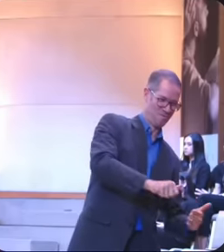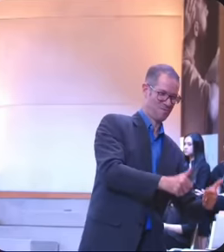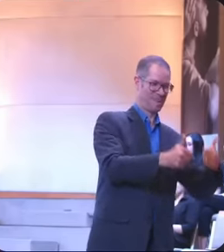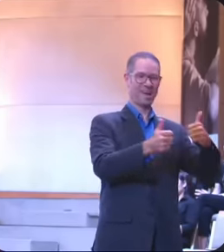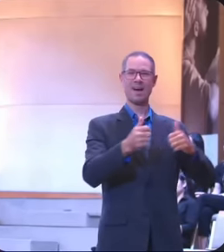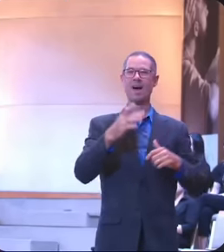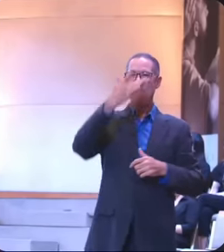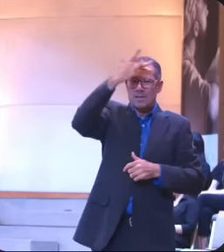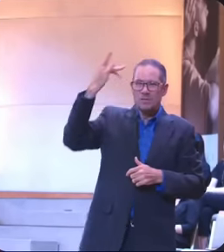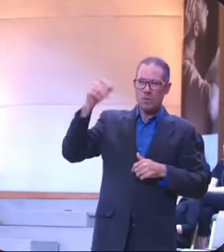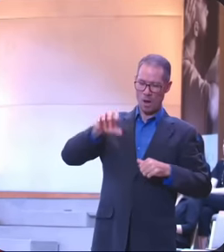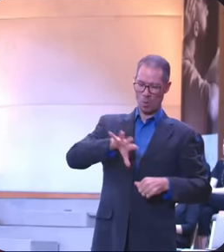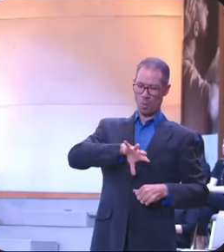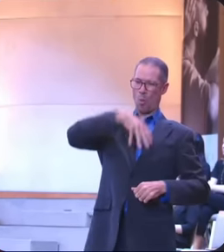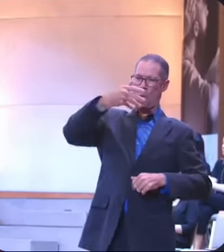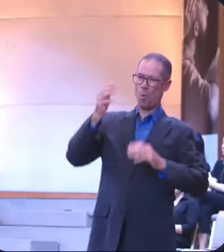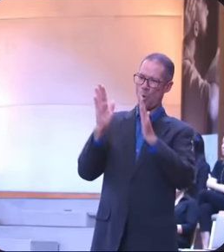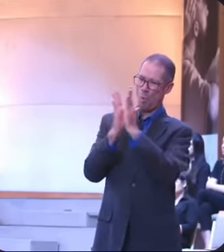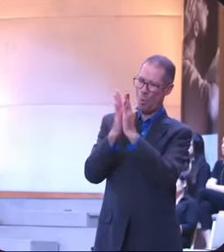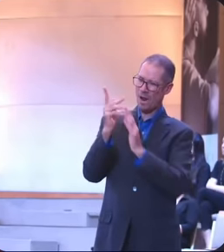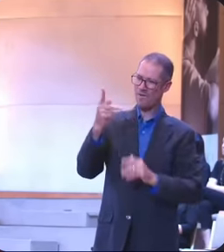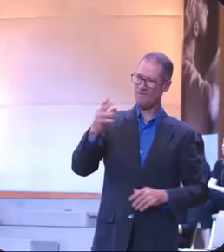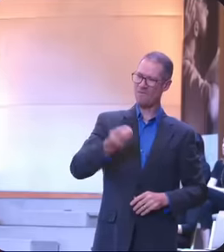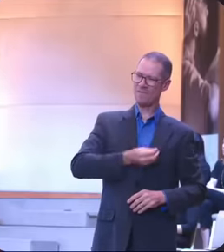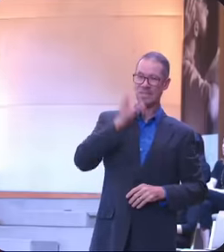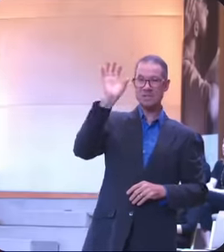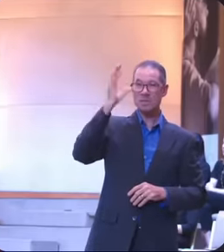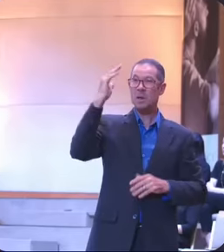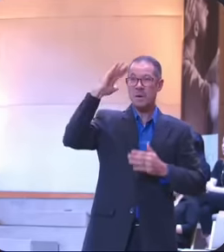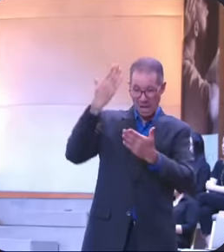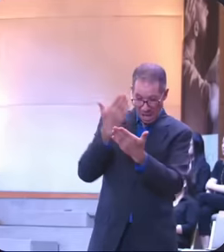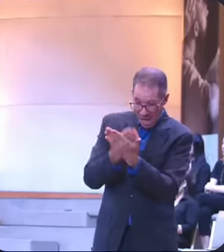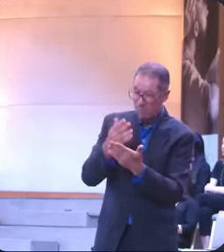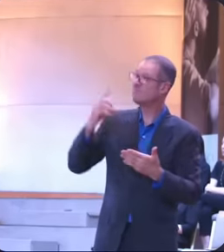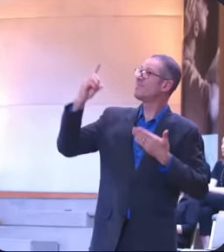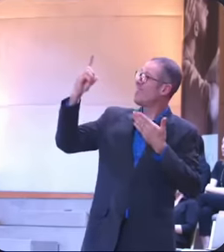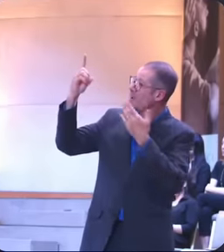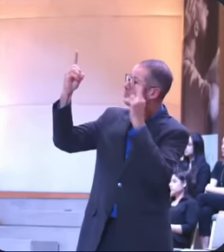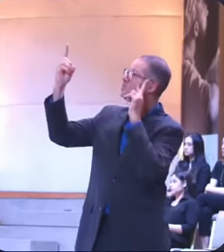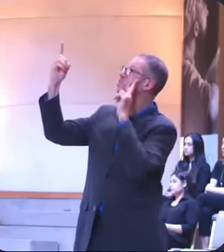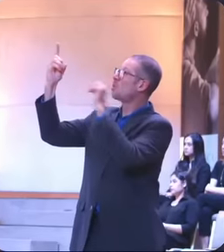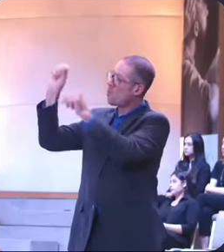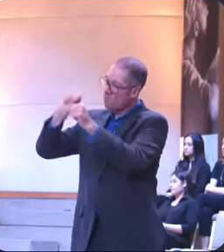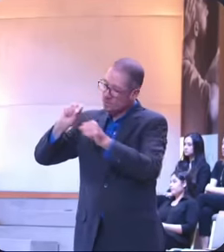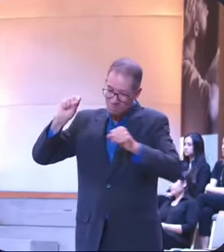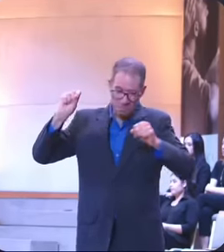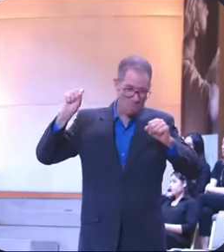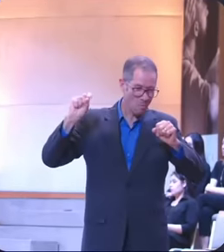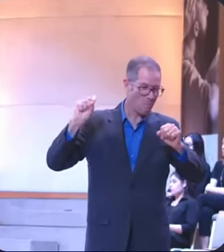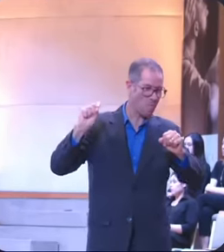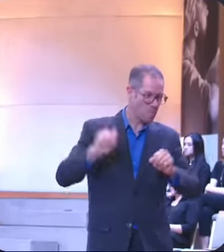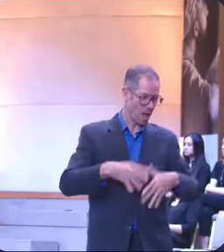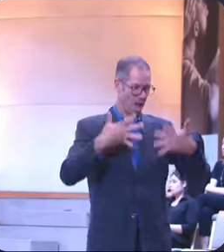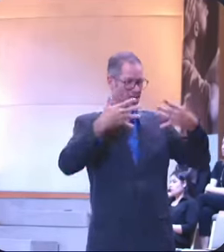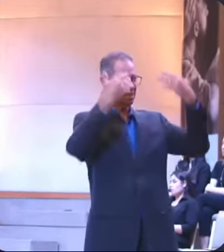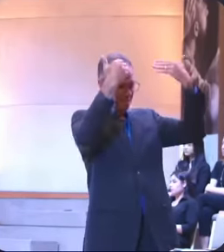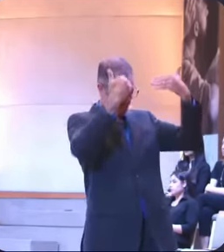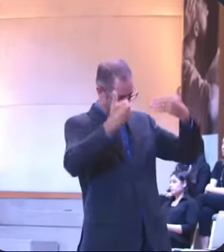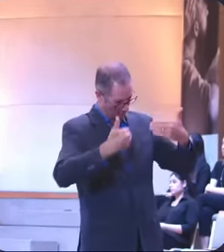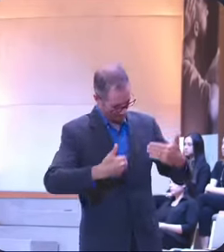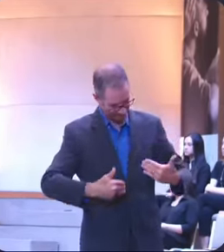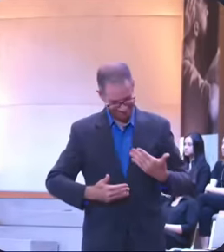orar pela situação dela, e ela creu e disse: Deus, o Senhor fez um milagre, eu estou aqui para